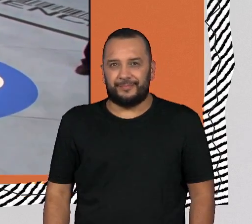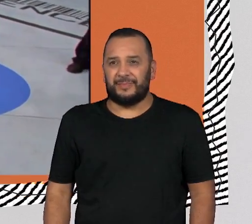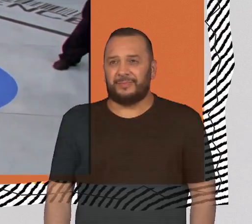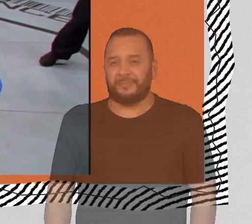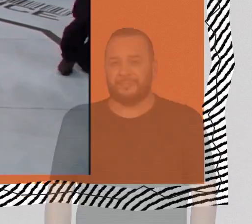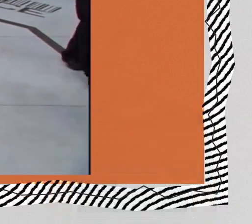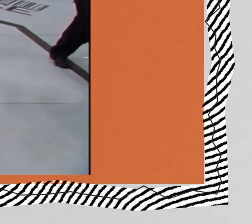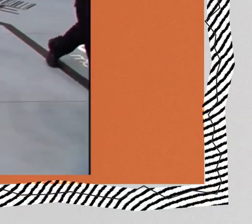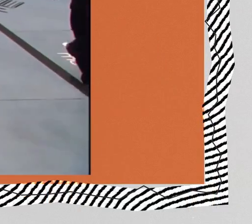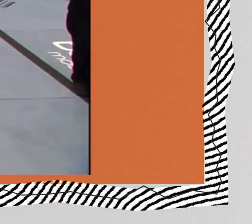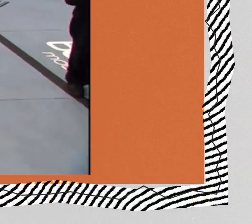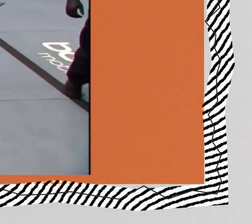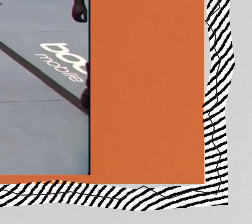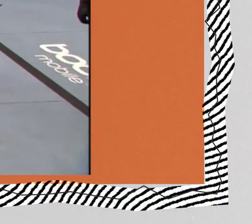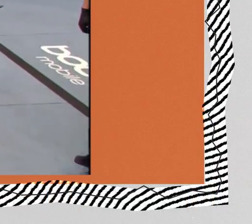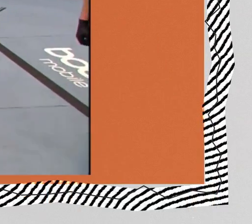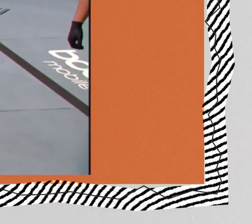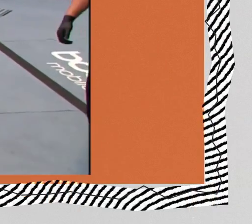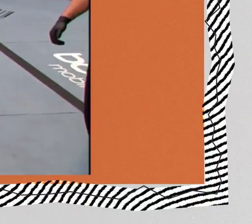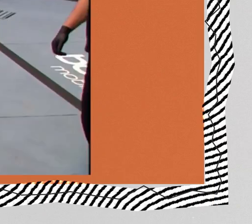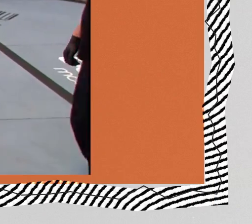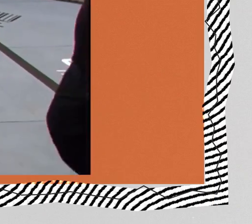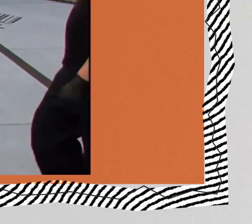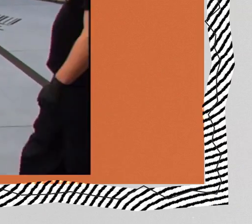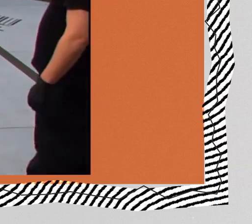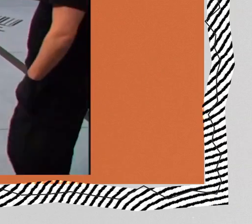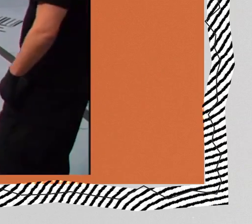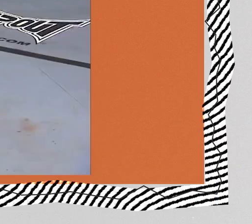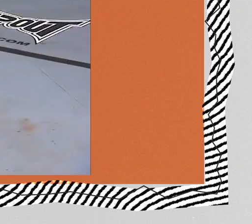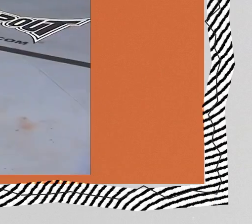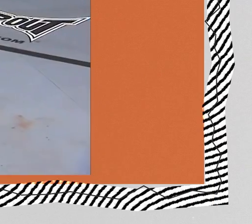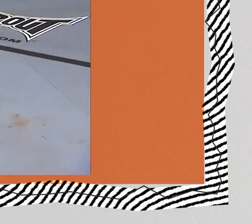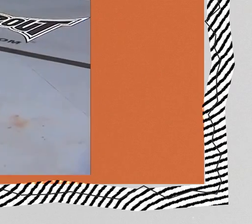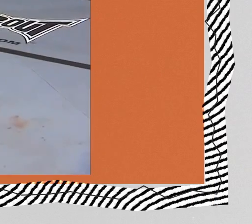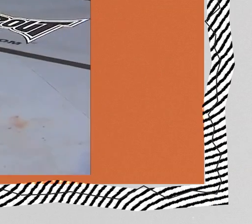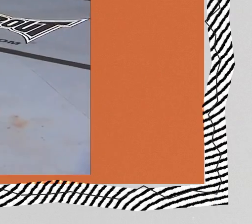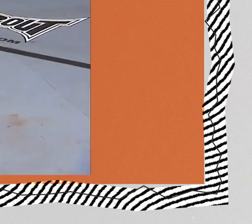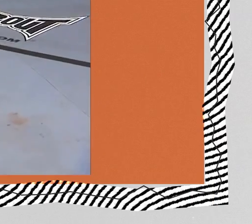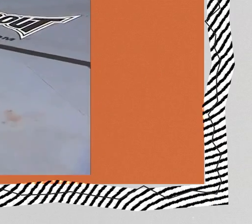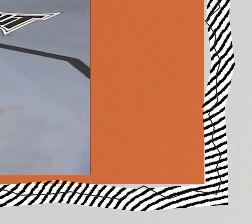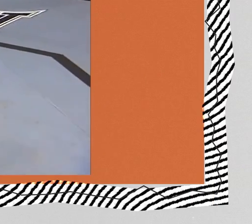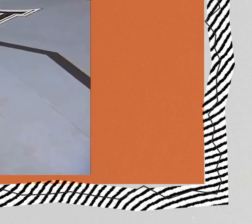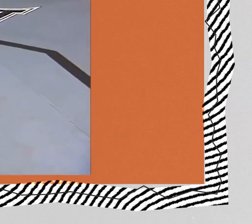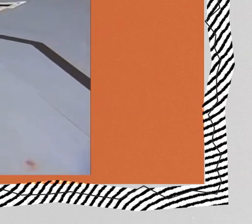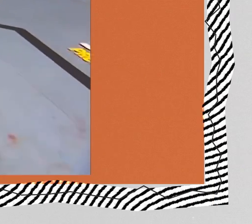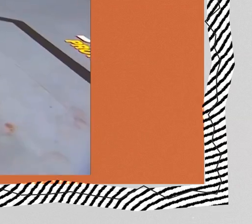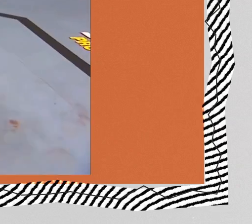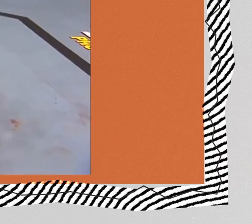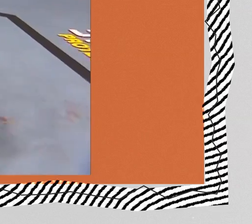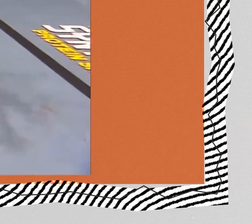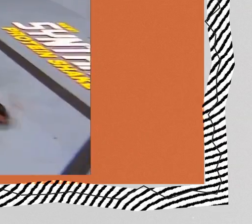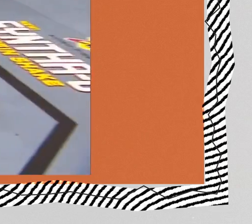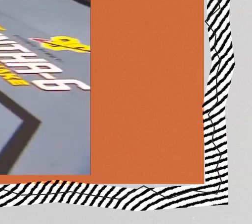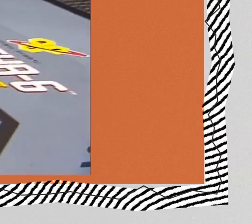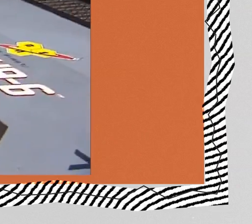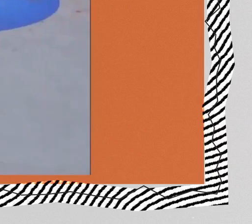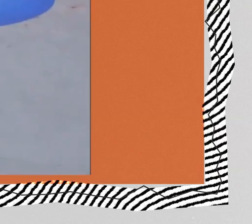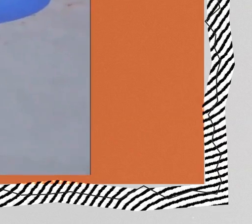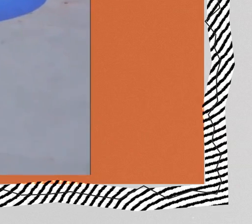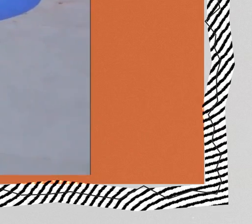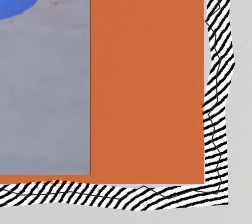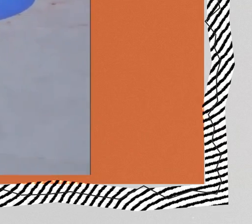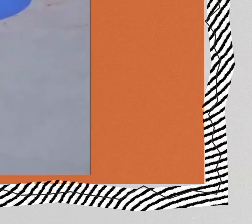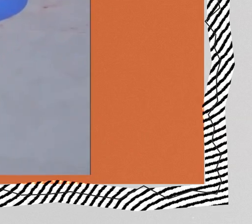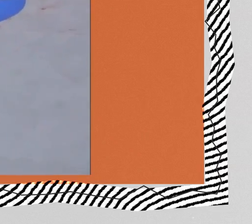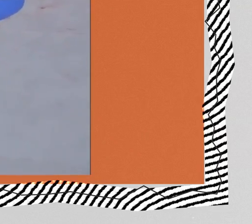Vitor looking for the big left hand. Outstanding head movement by Anderson. Like we said, second to none. Oh! He